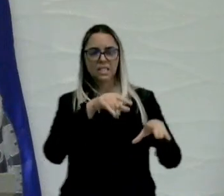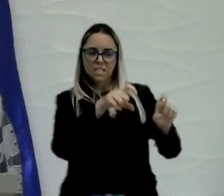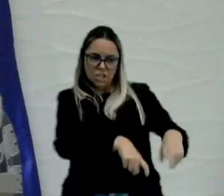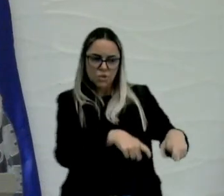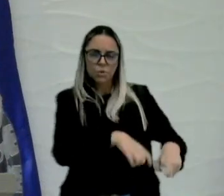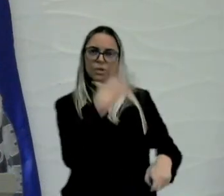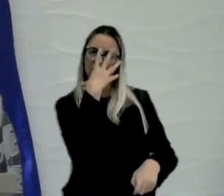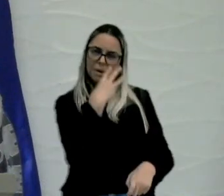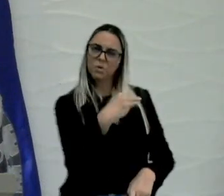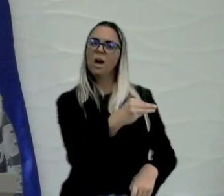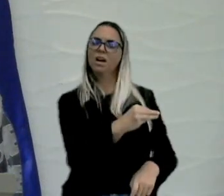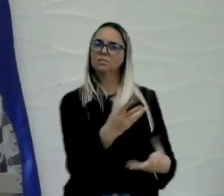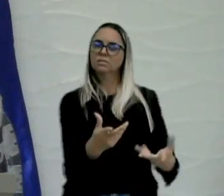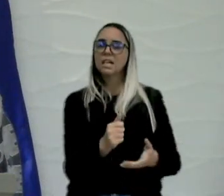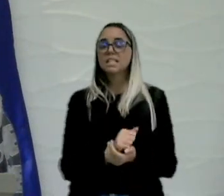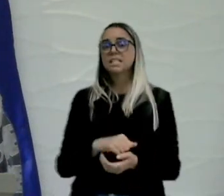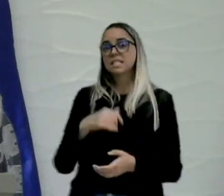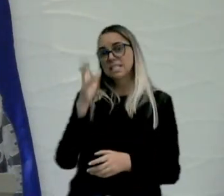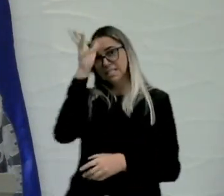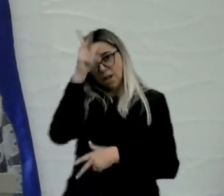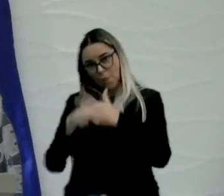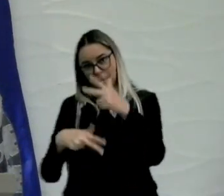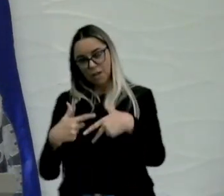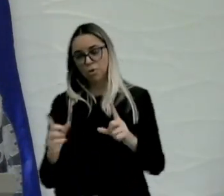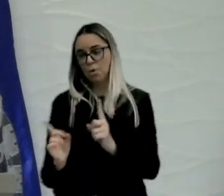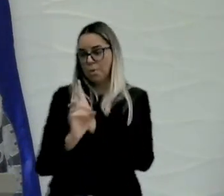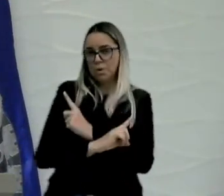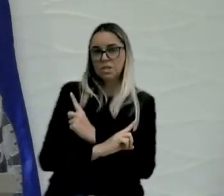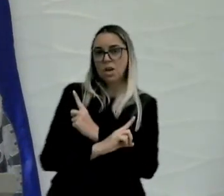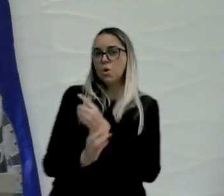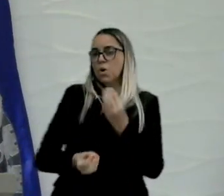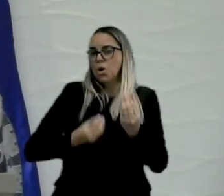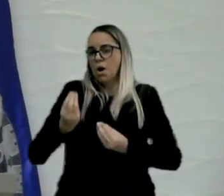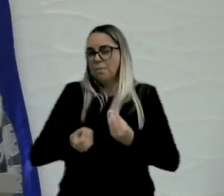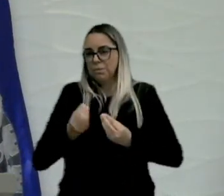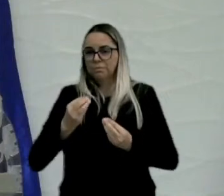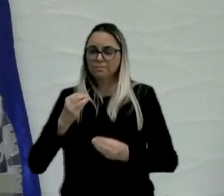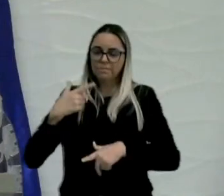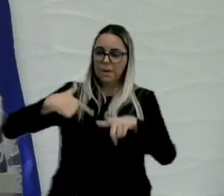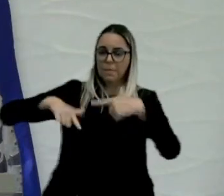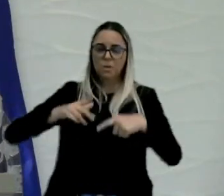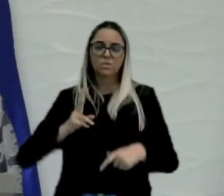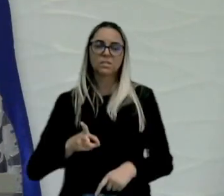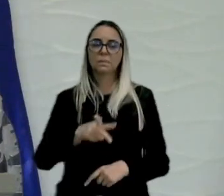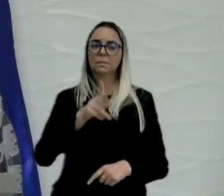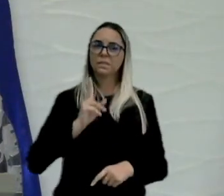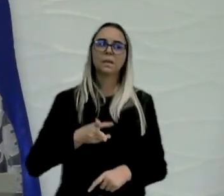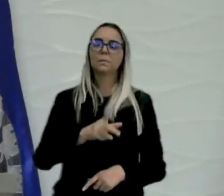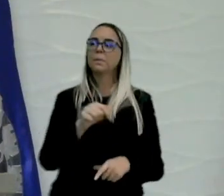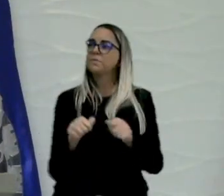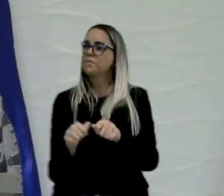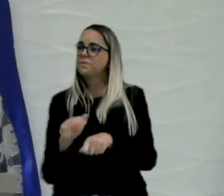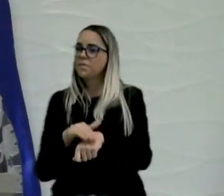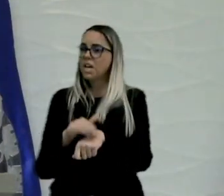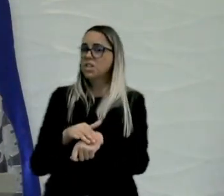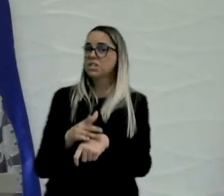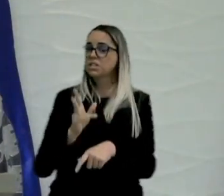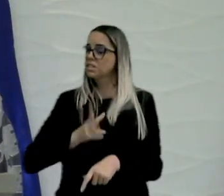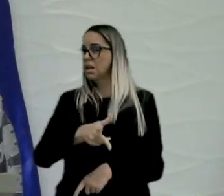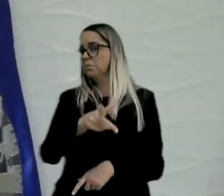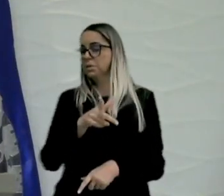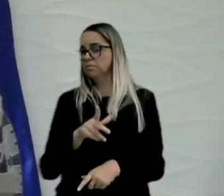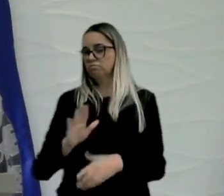São Bento essa oposição sempre trabalhou sempre fez e continua